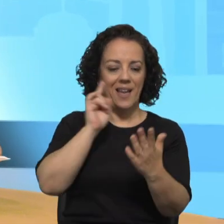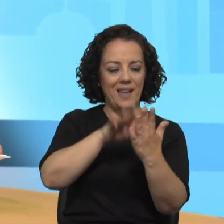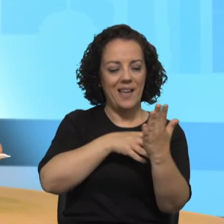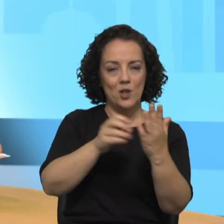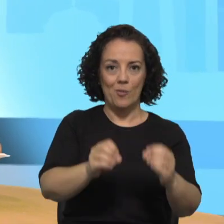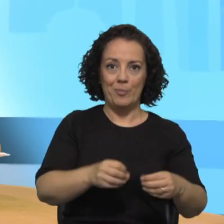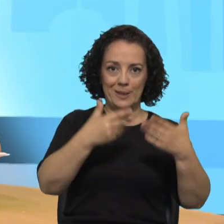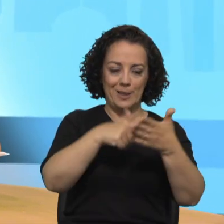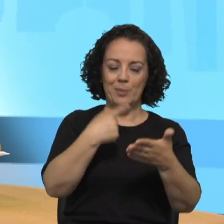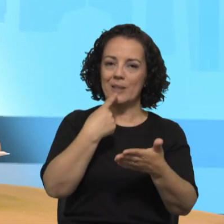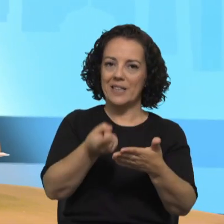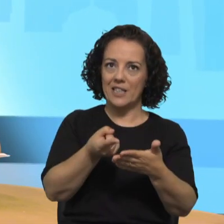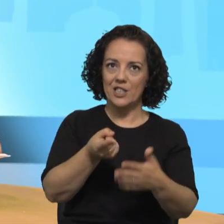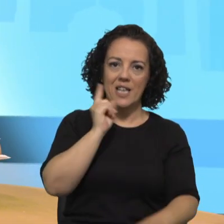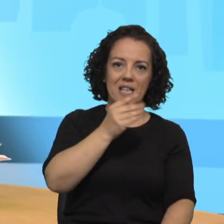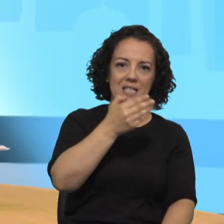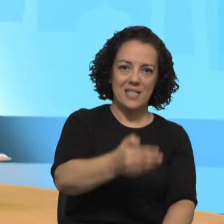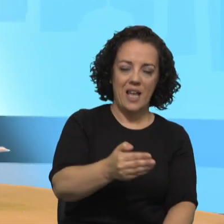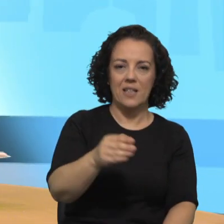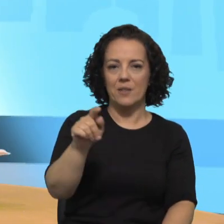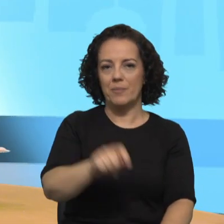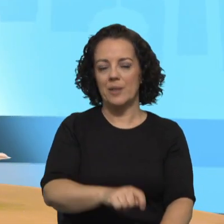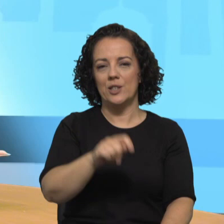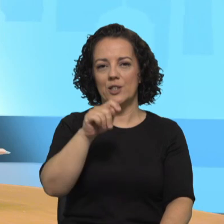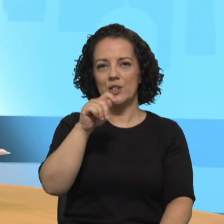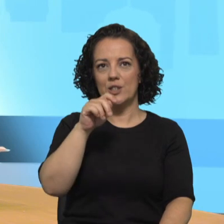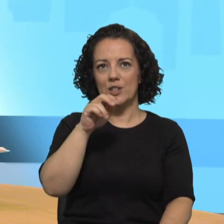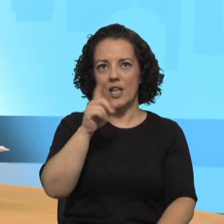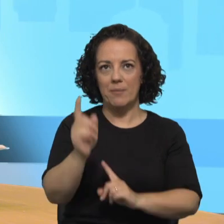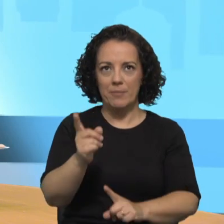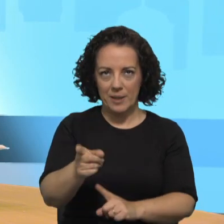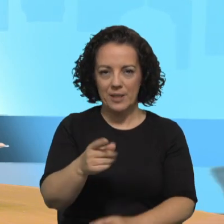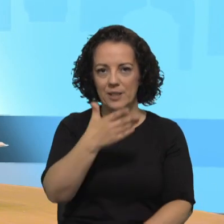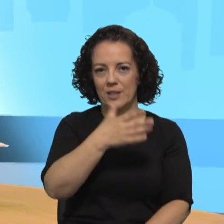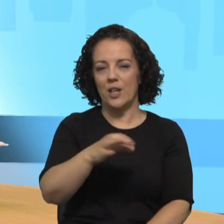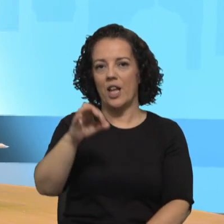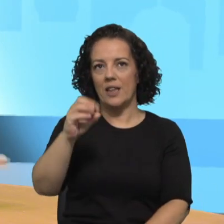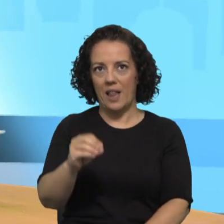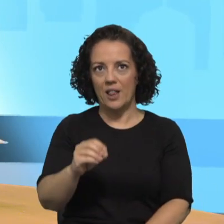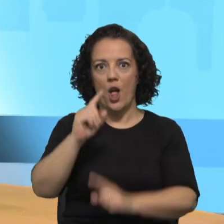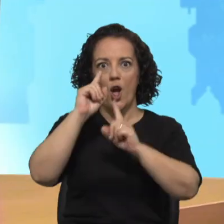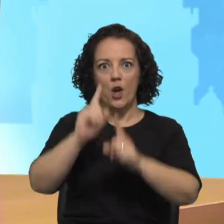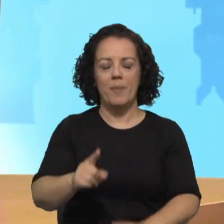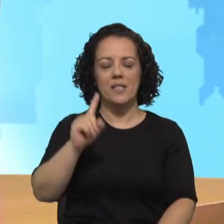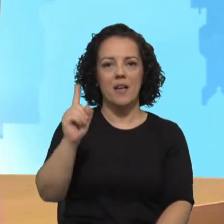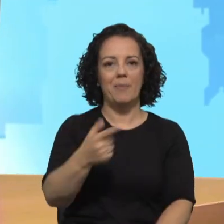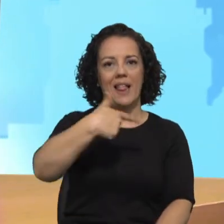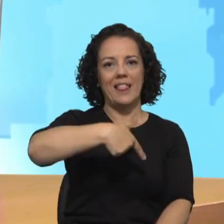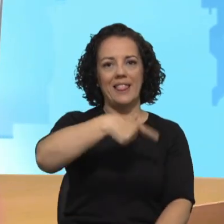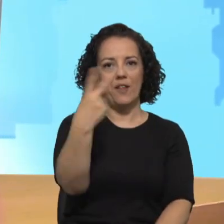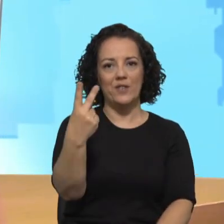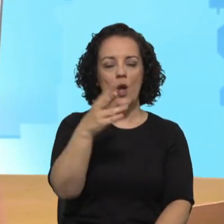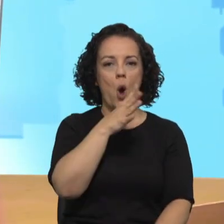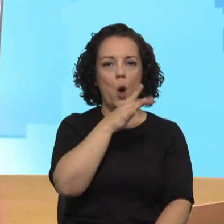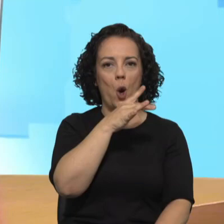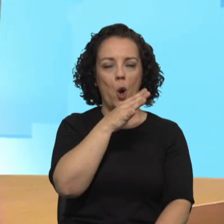com 7 de 3 de 1980, a RTP realiza a primeira emissão regular a cores. Pronto. Um dado histórico nessa... Tinha